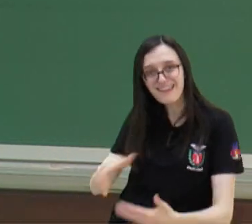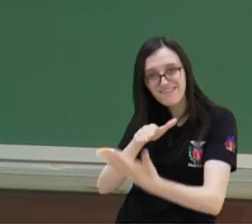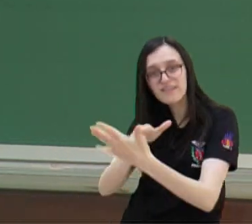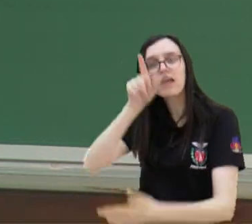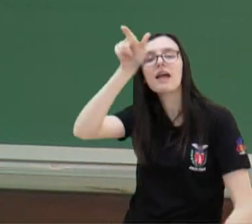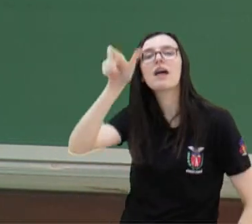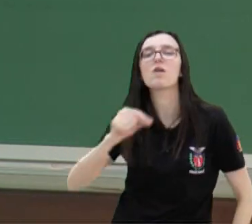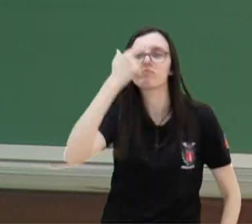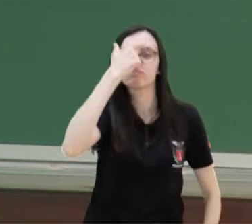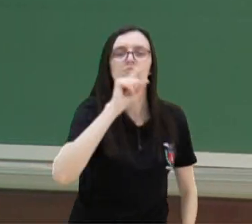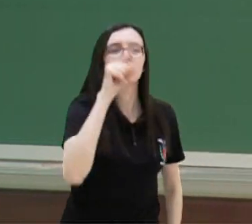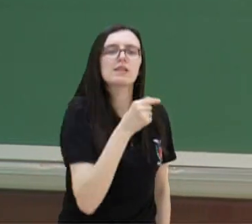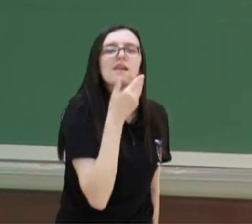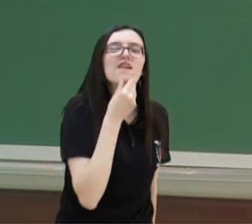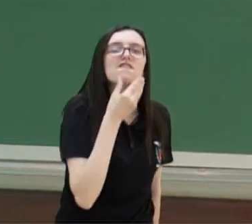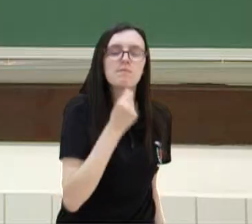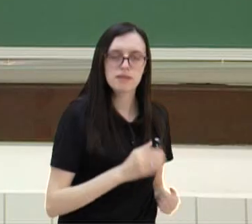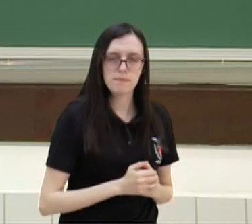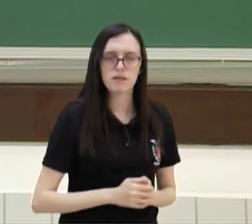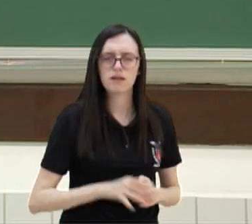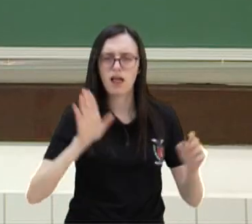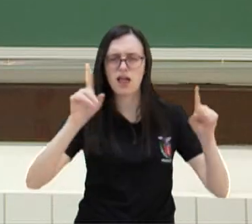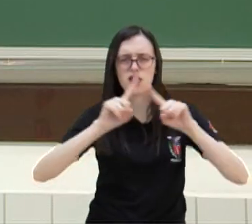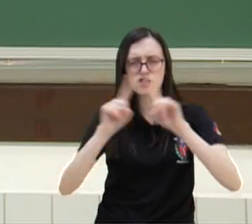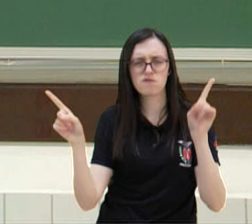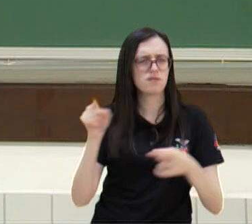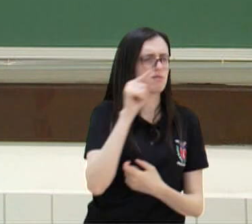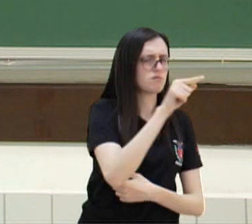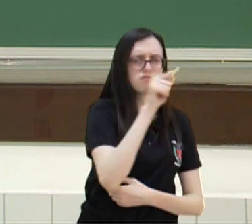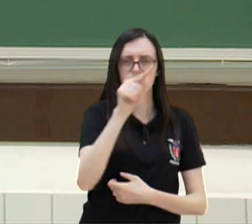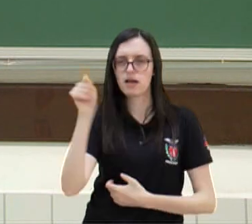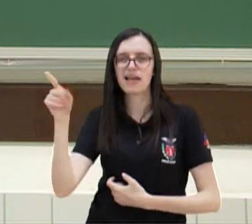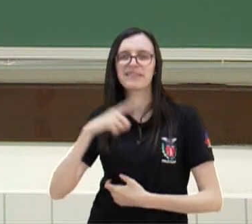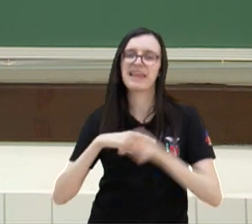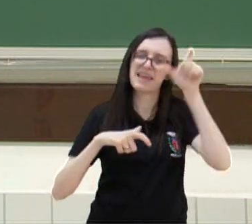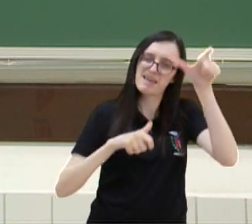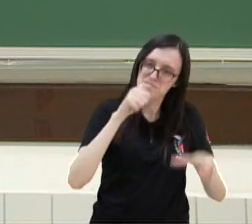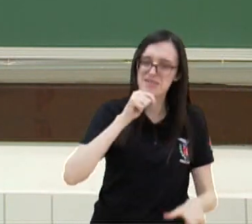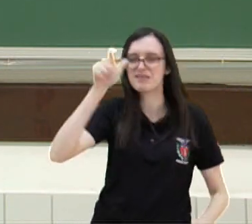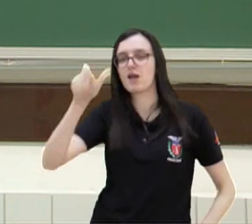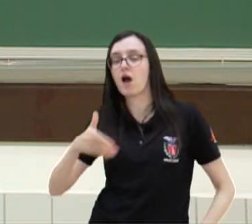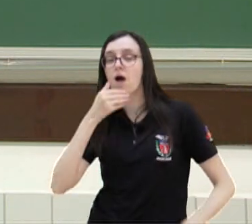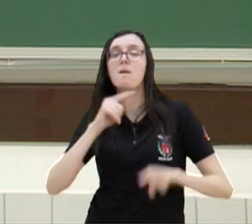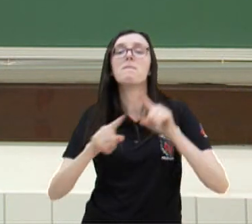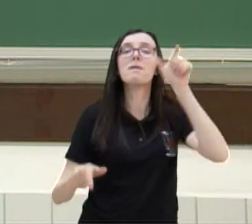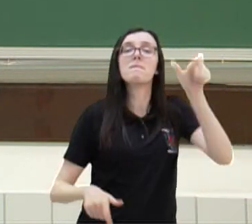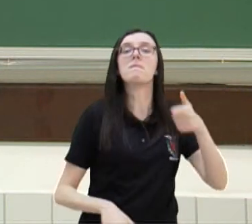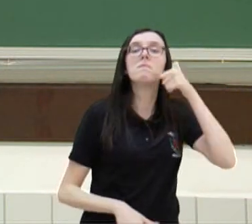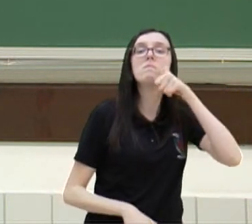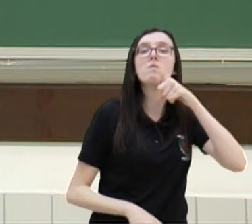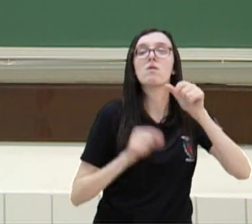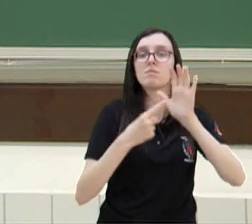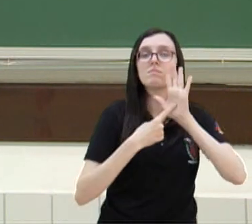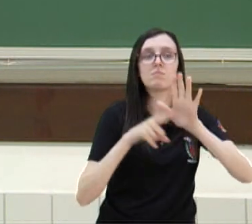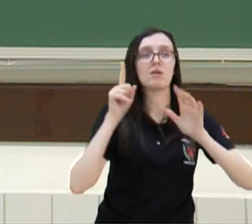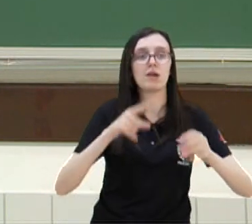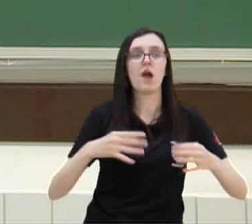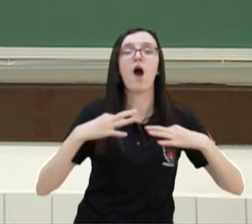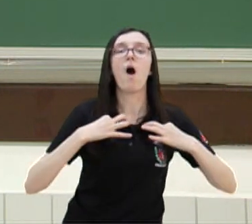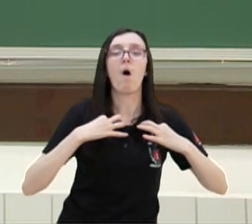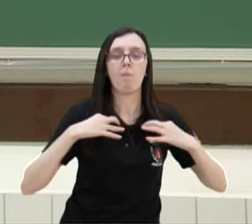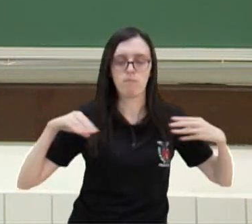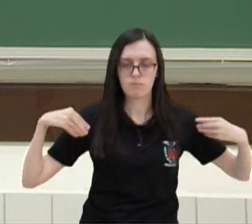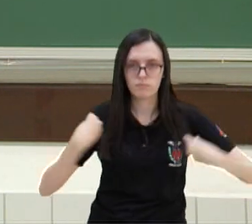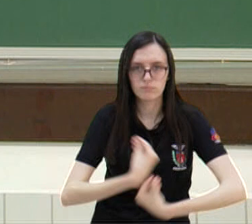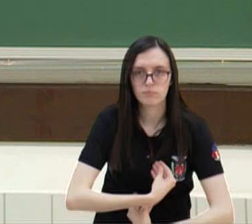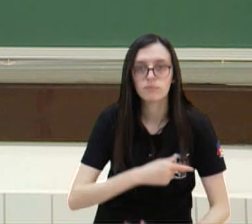a figura masculina. A diferença entre eles, além do sexo, é que a figura feminina é representada com roupa,